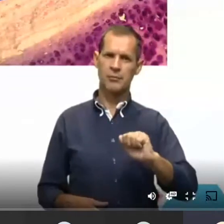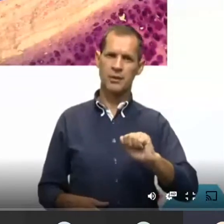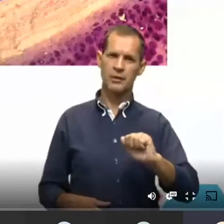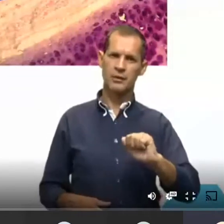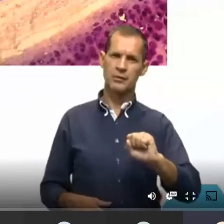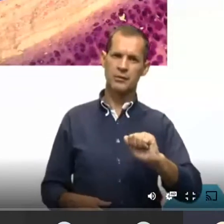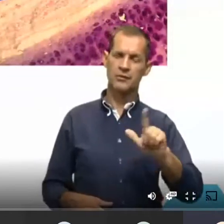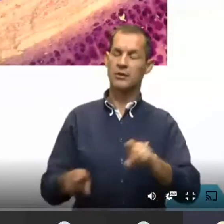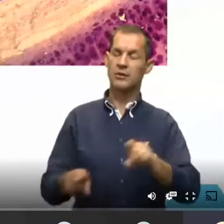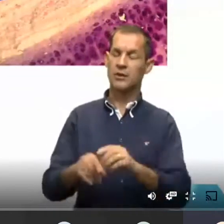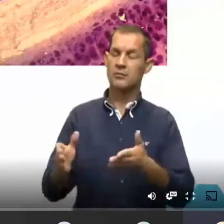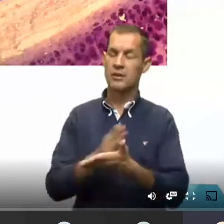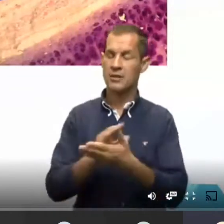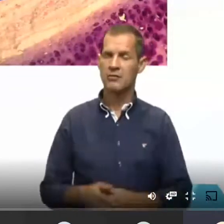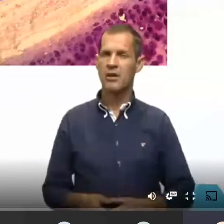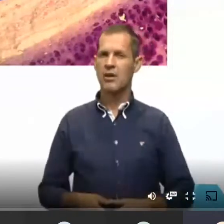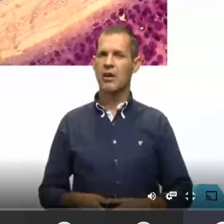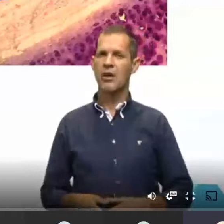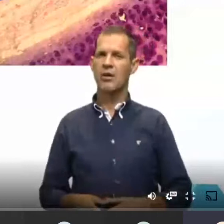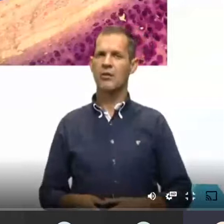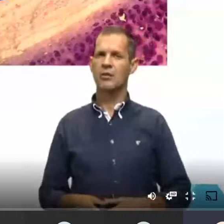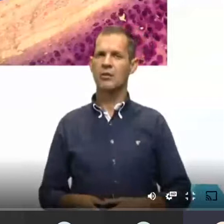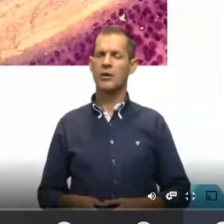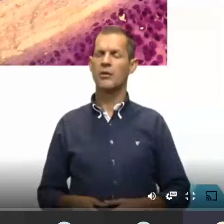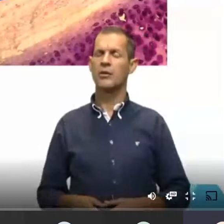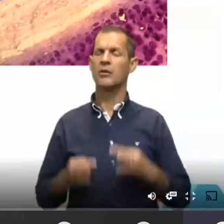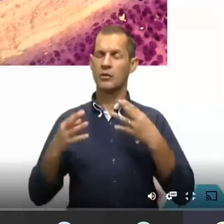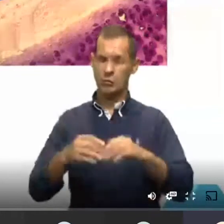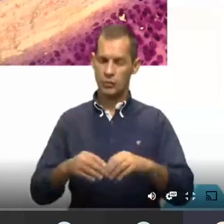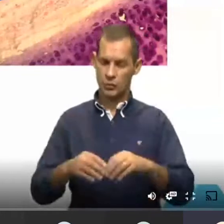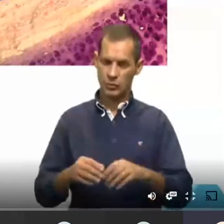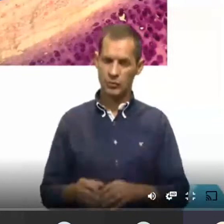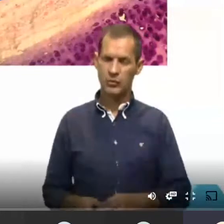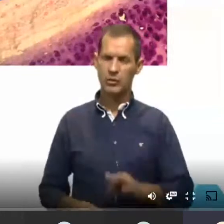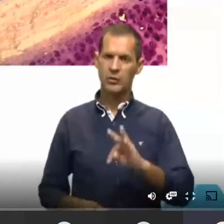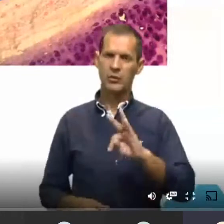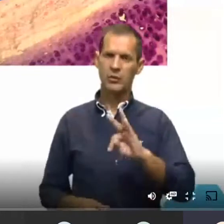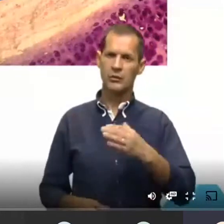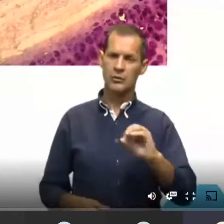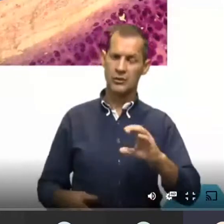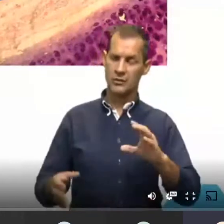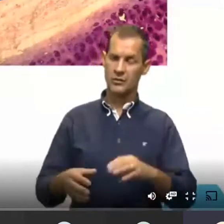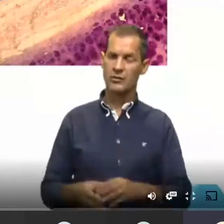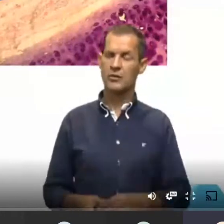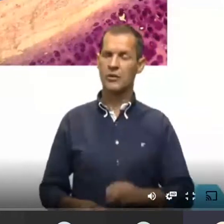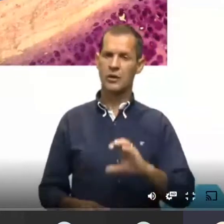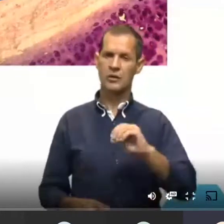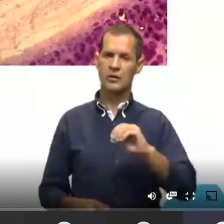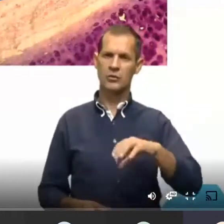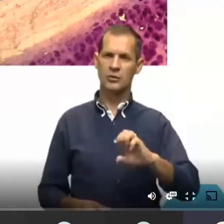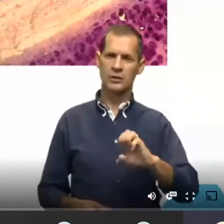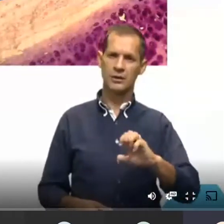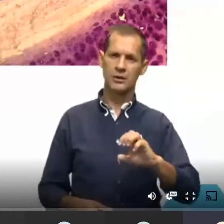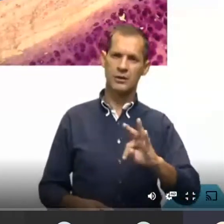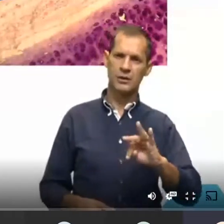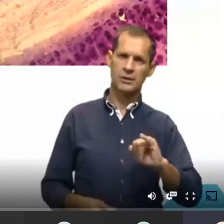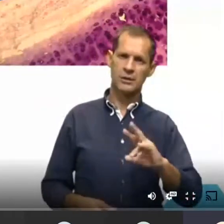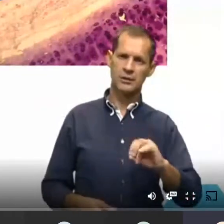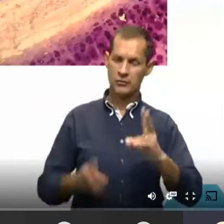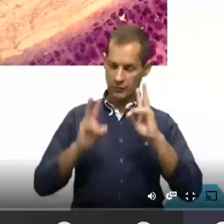epitélio pseudoestratificado colunar ciliado do tecido conectivo. E observem aqui,